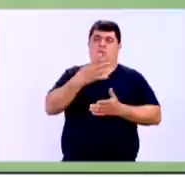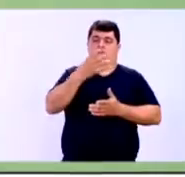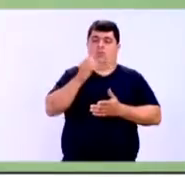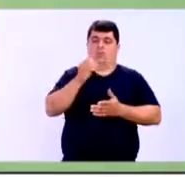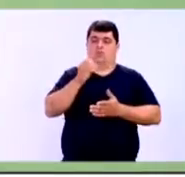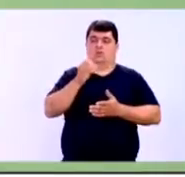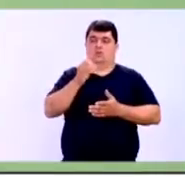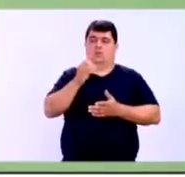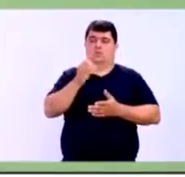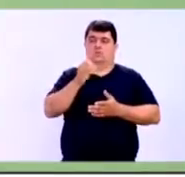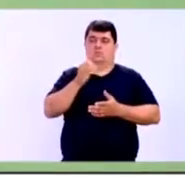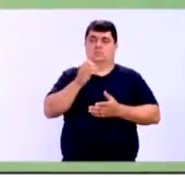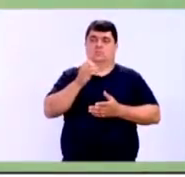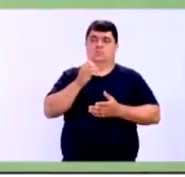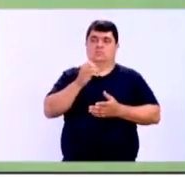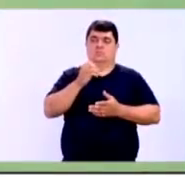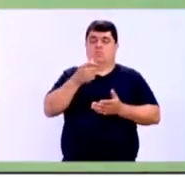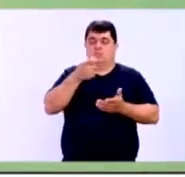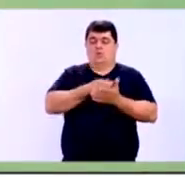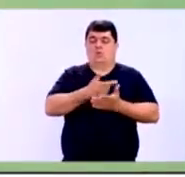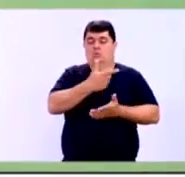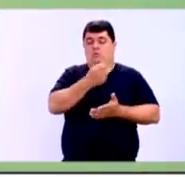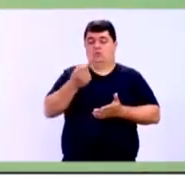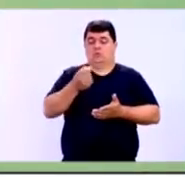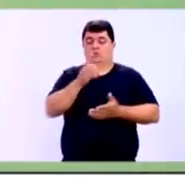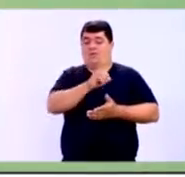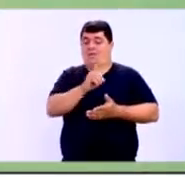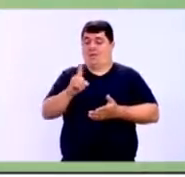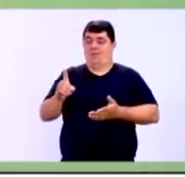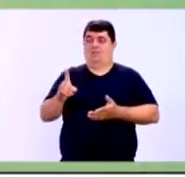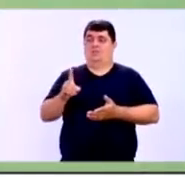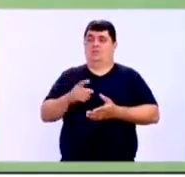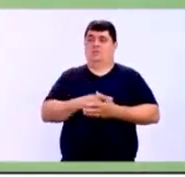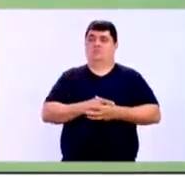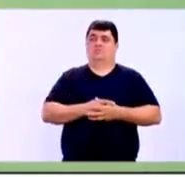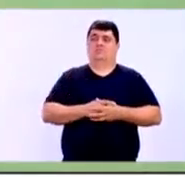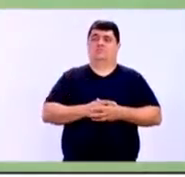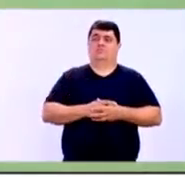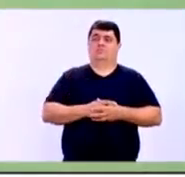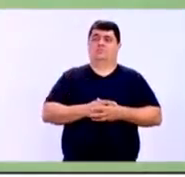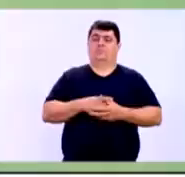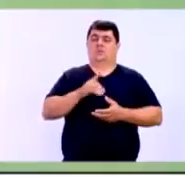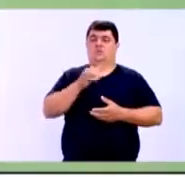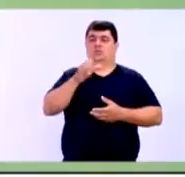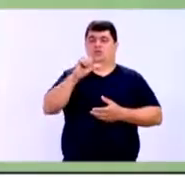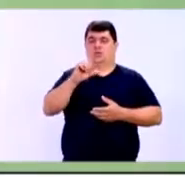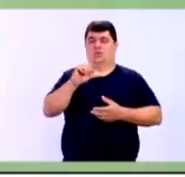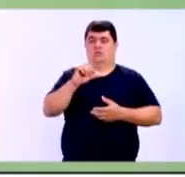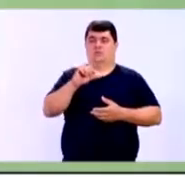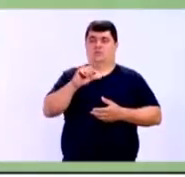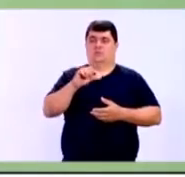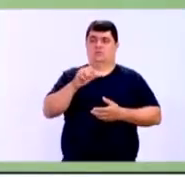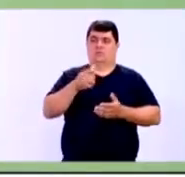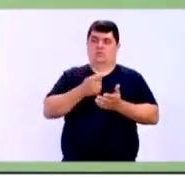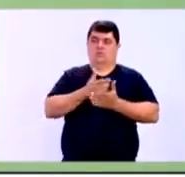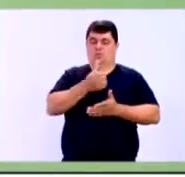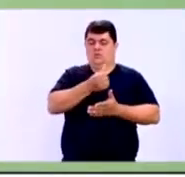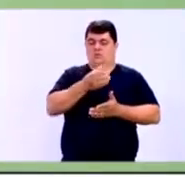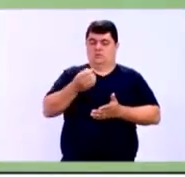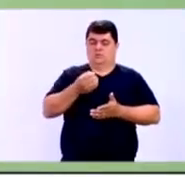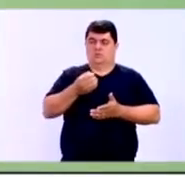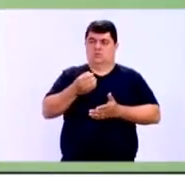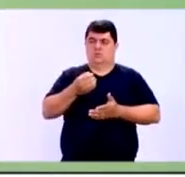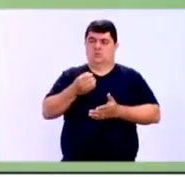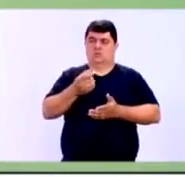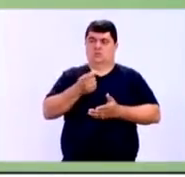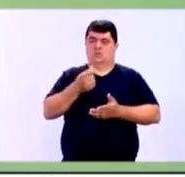40 unidades a R$200 cada uma. Dia 9, compra de 60